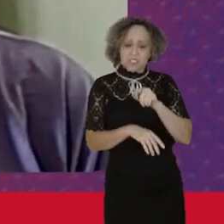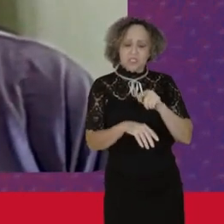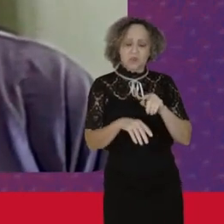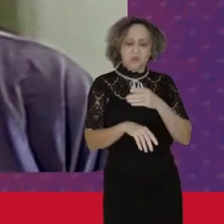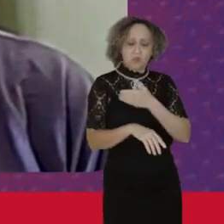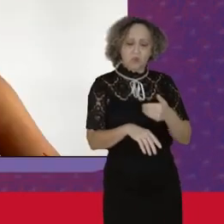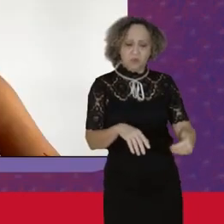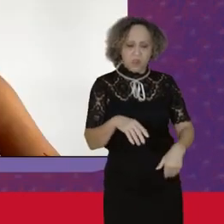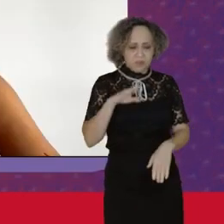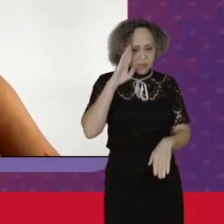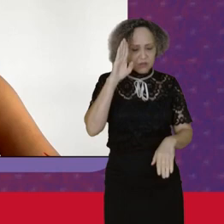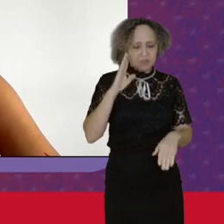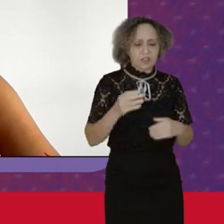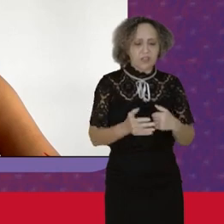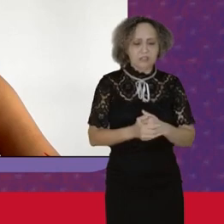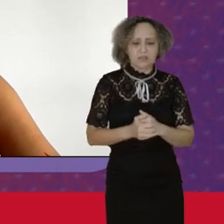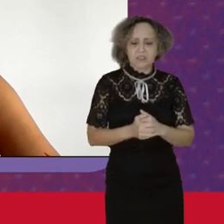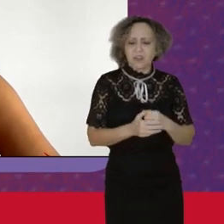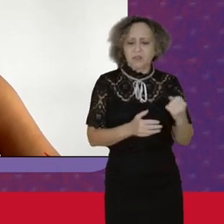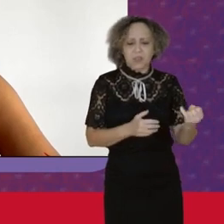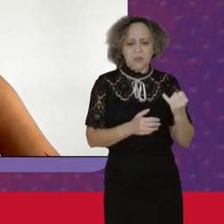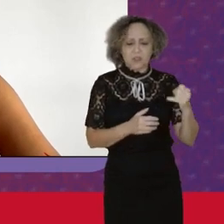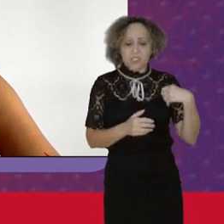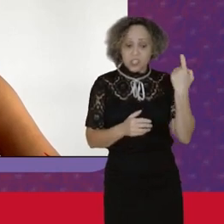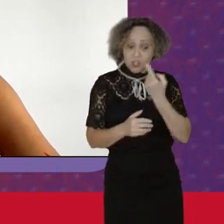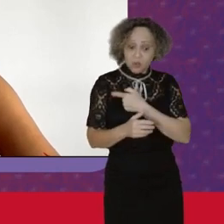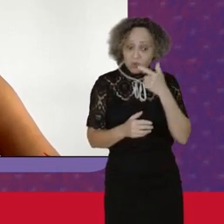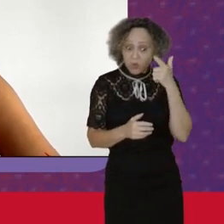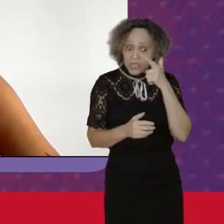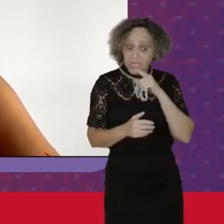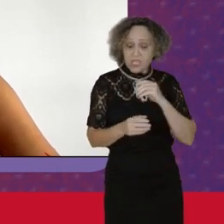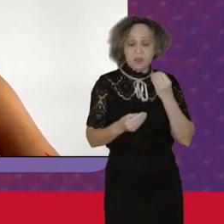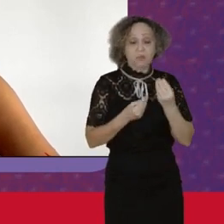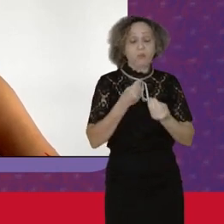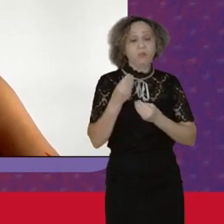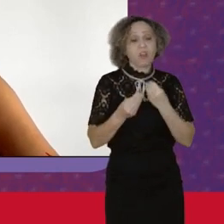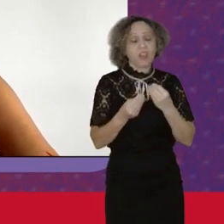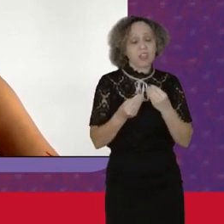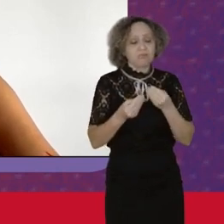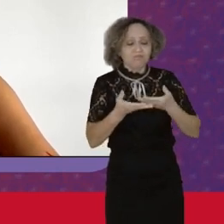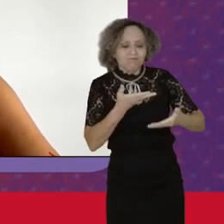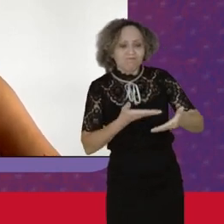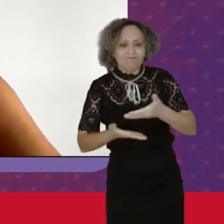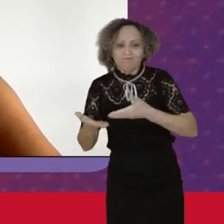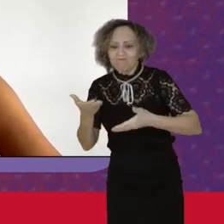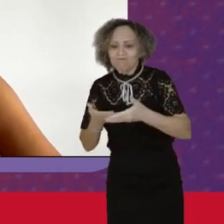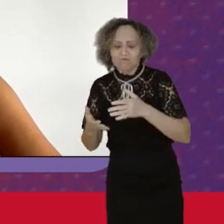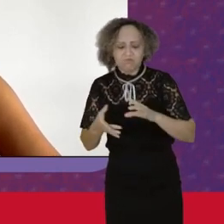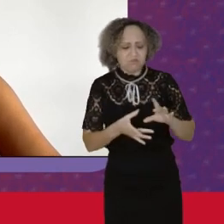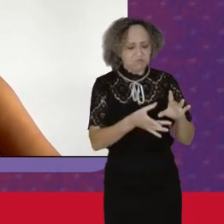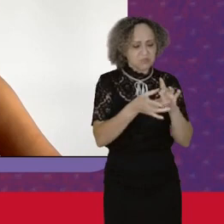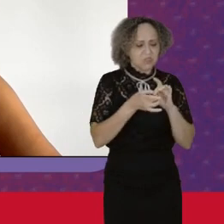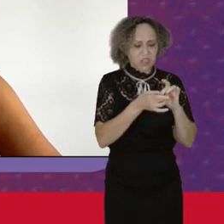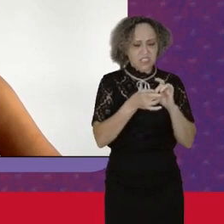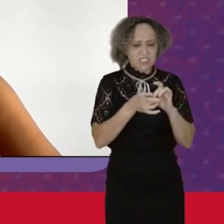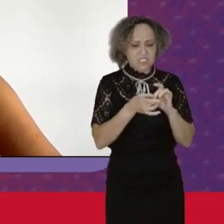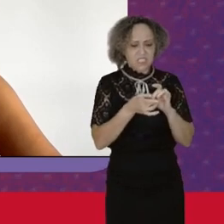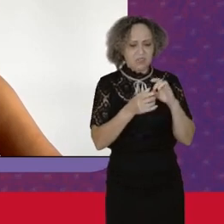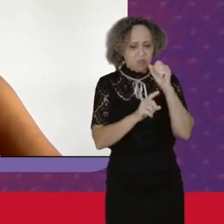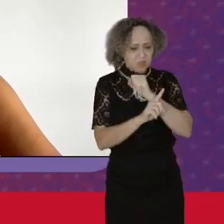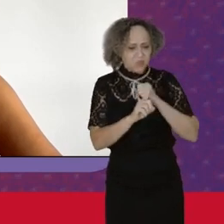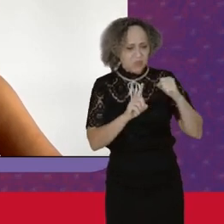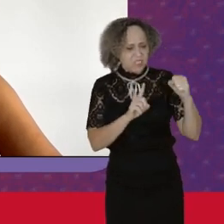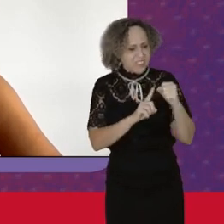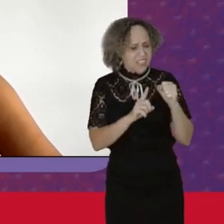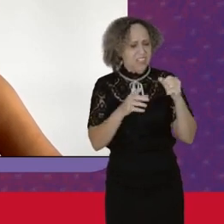muito fundamental que nós consigamos, nesse momento, fazer uma ampla articulação, né, das organizações sociais,